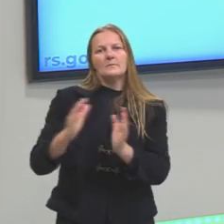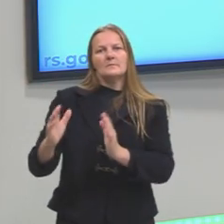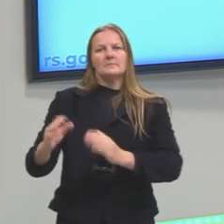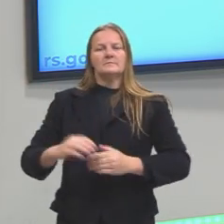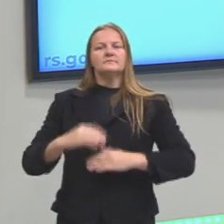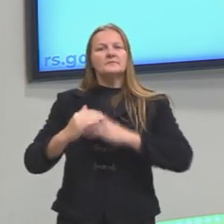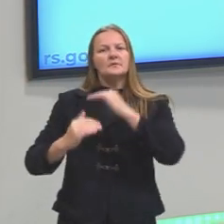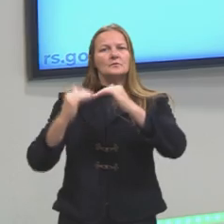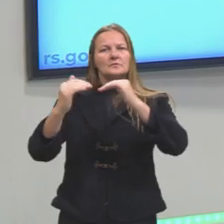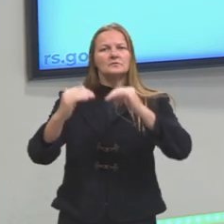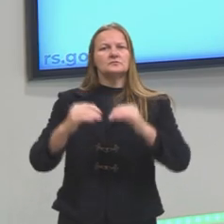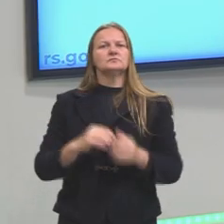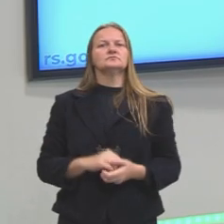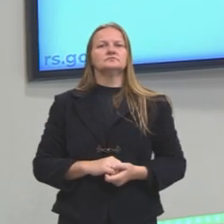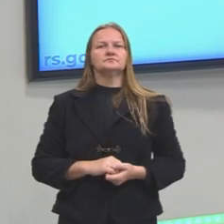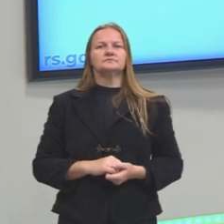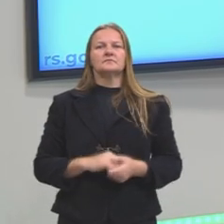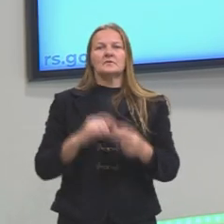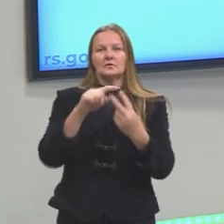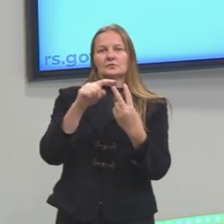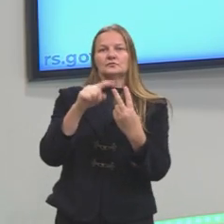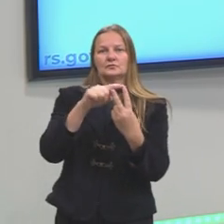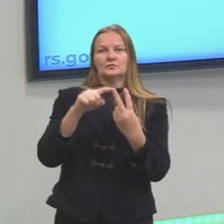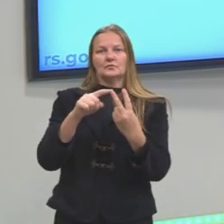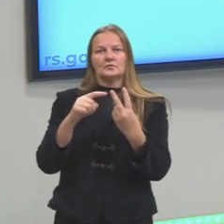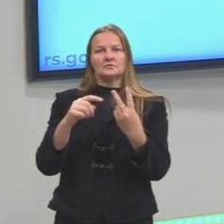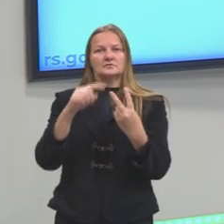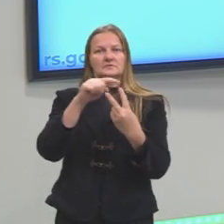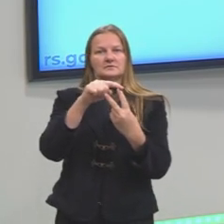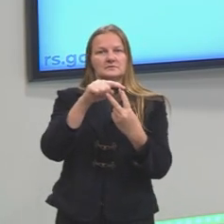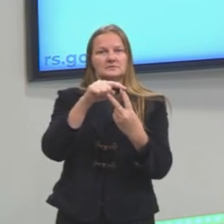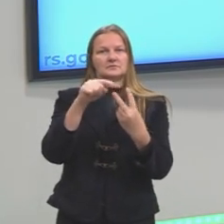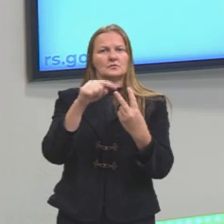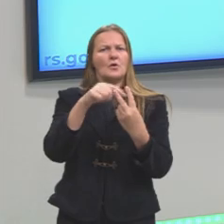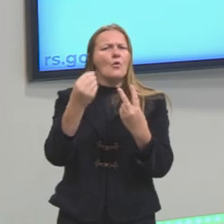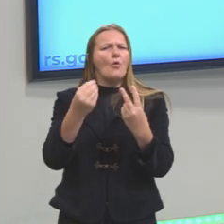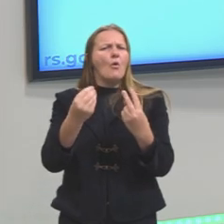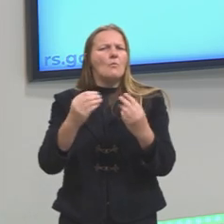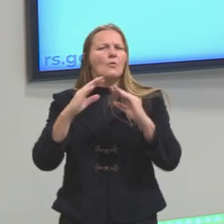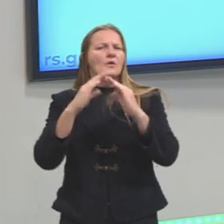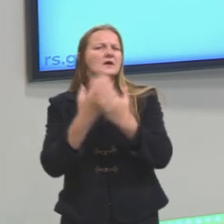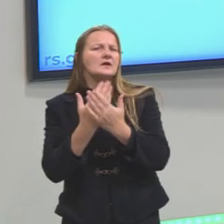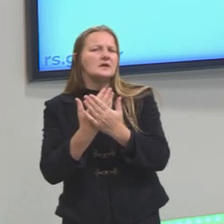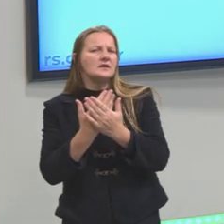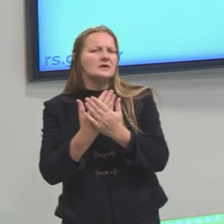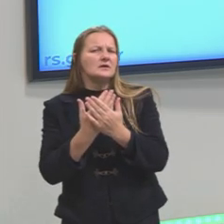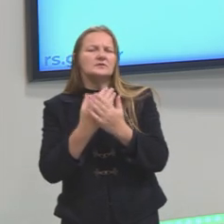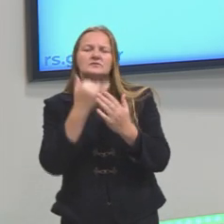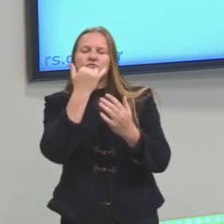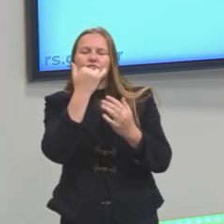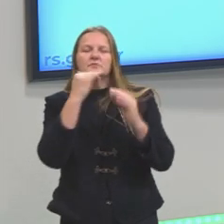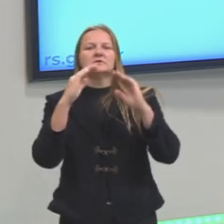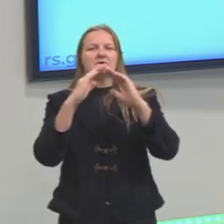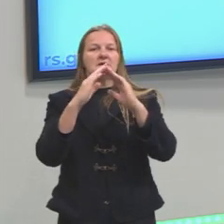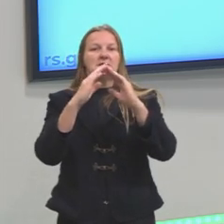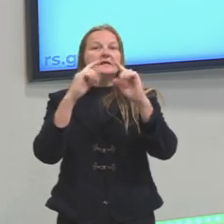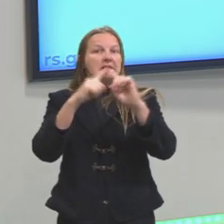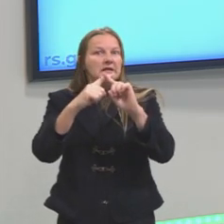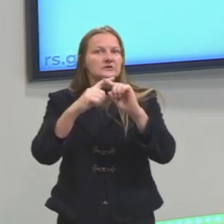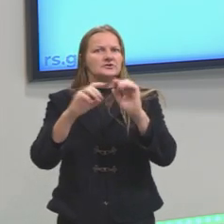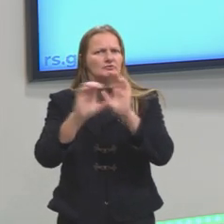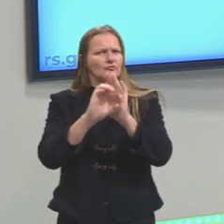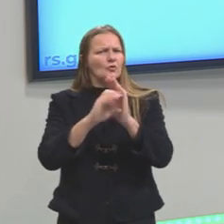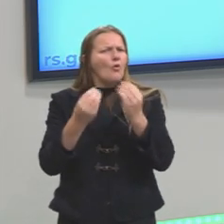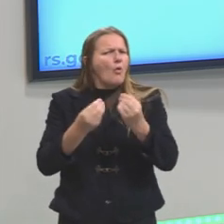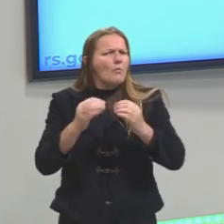da Escolástica da patrística ou como a Igreja Católica faz esse processo como a se consolida né nesse período